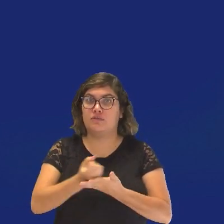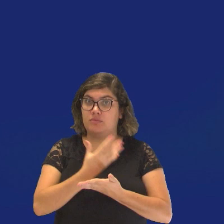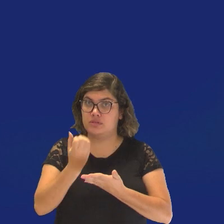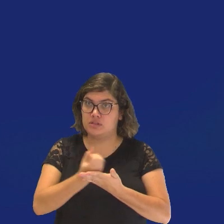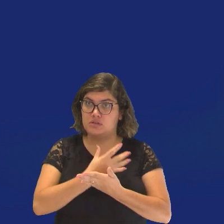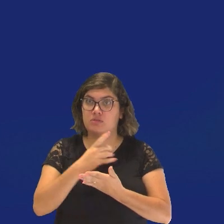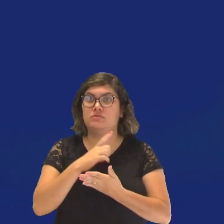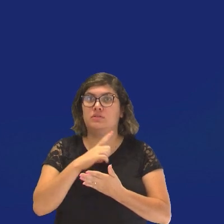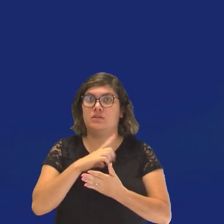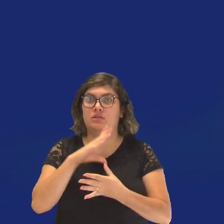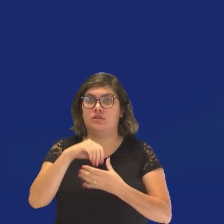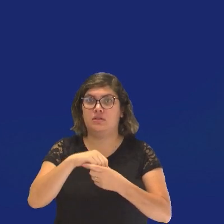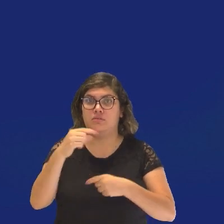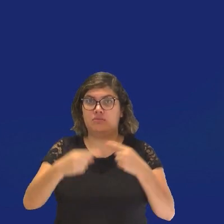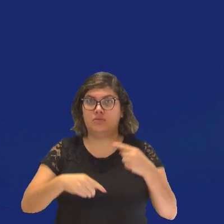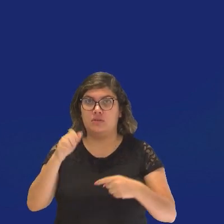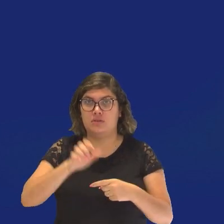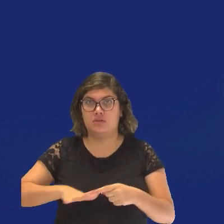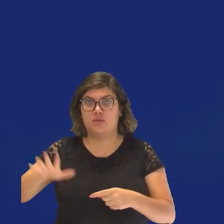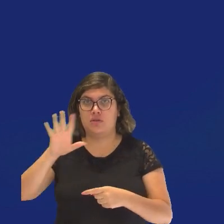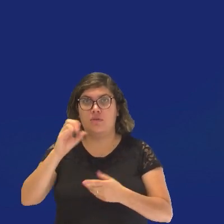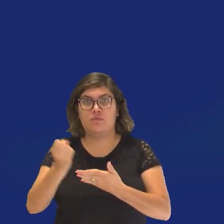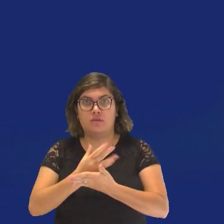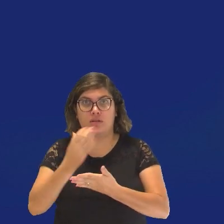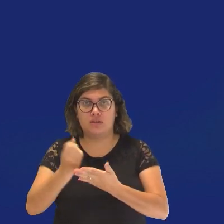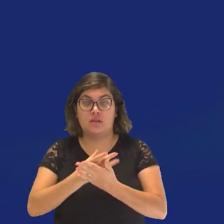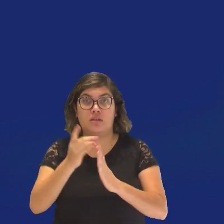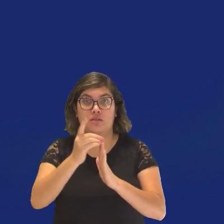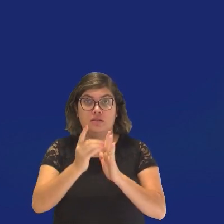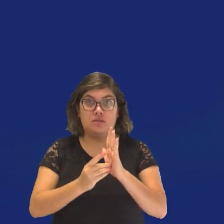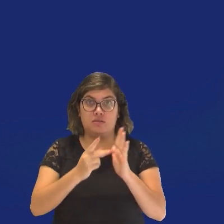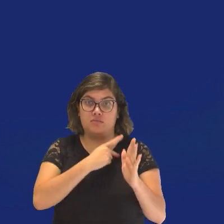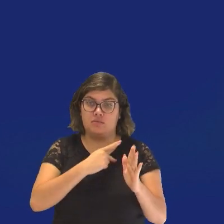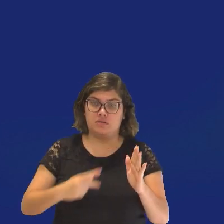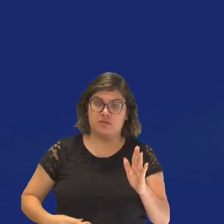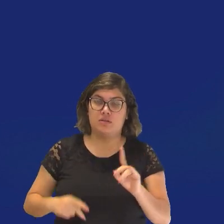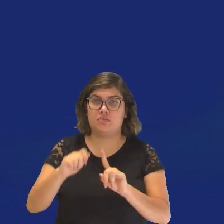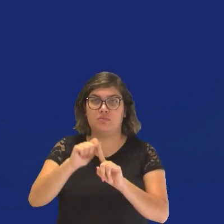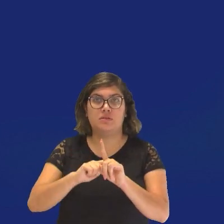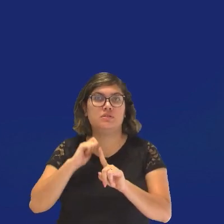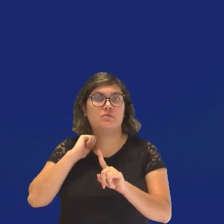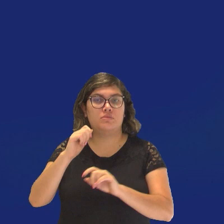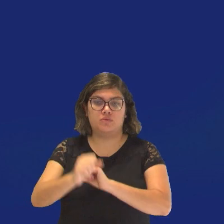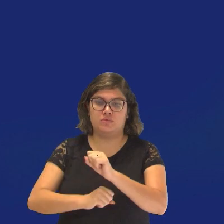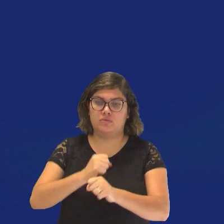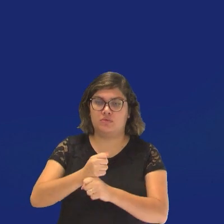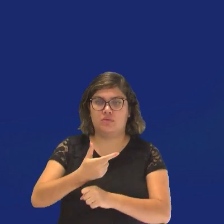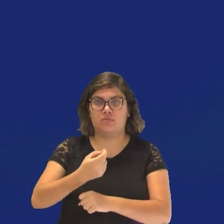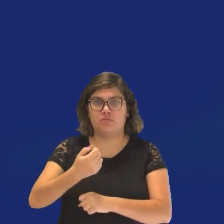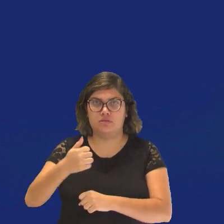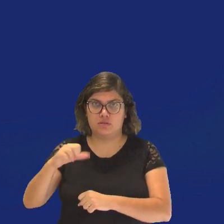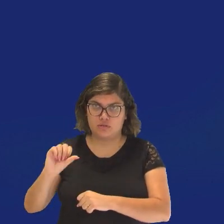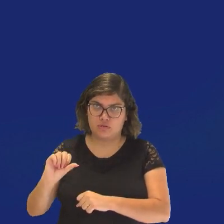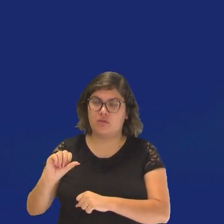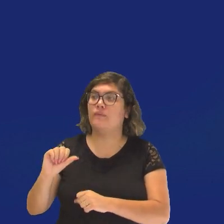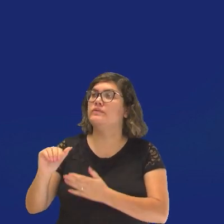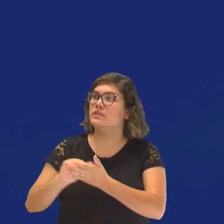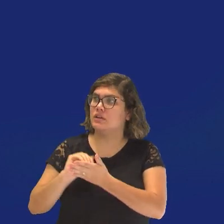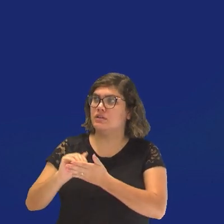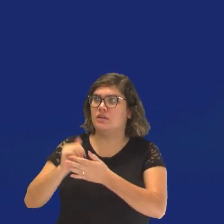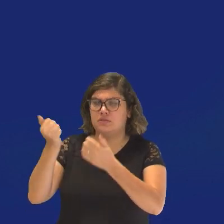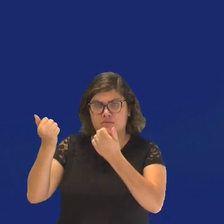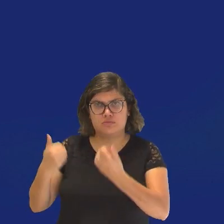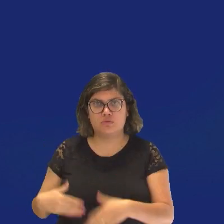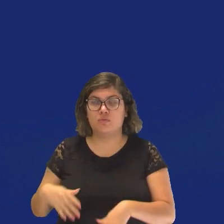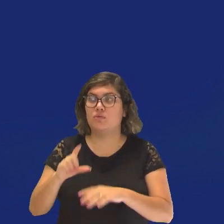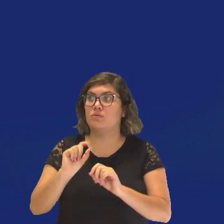da Política Nacional de Alfabetização, um decreto presidencial de abril de 2019, que prevê, como o secretário bem apontou,